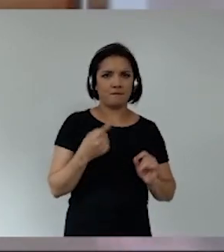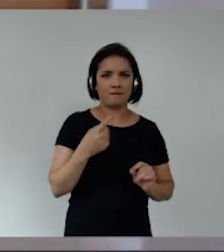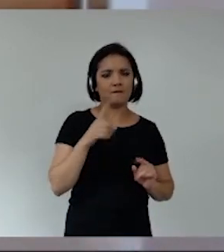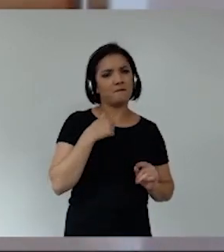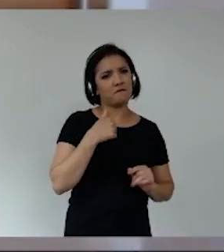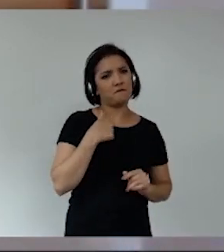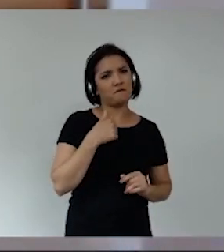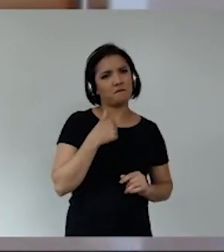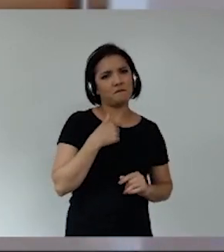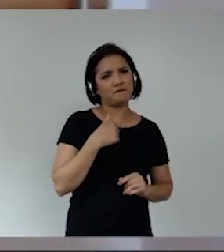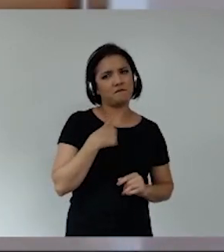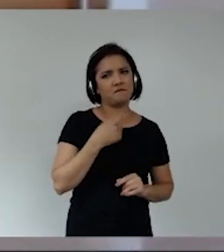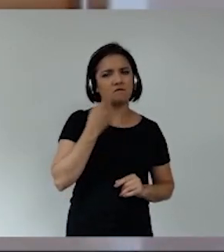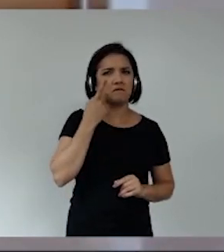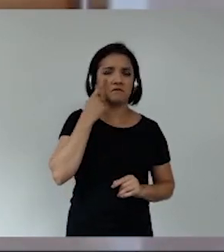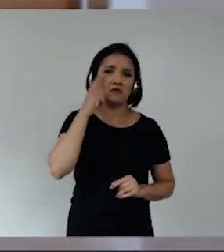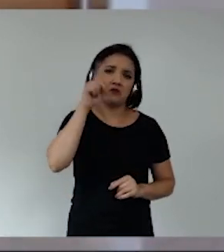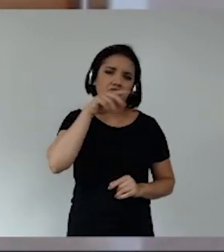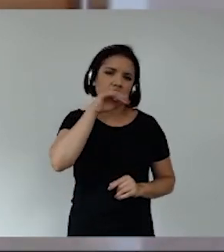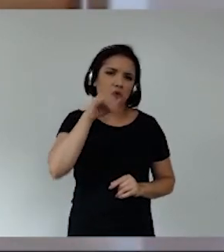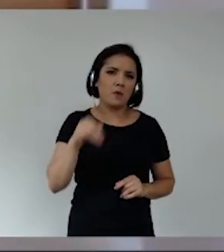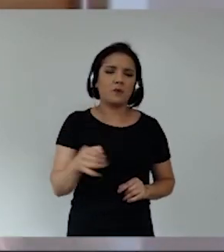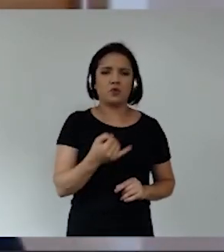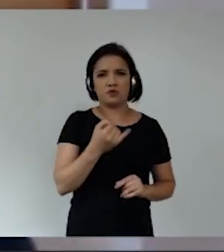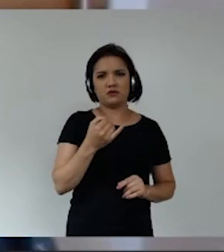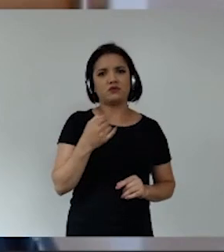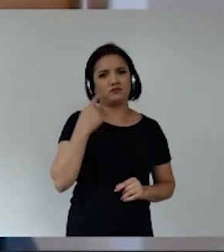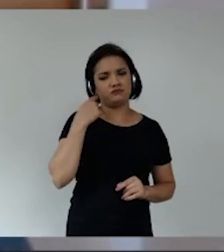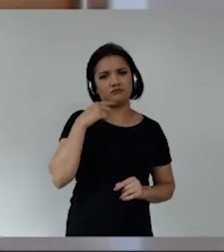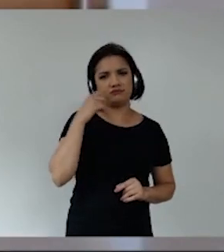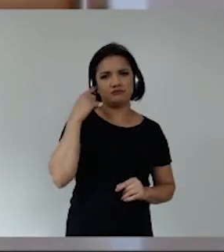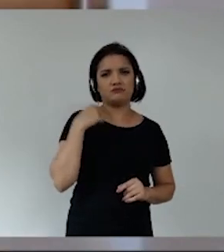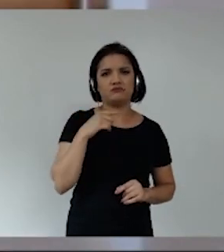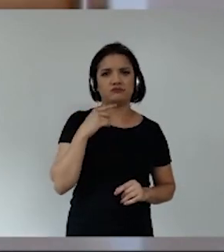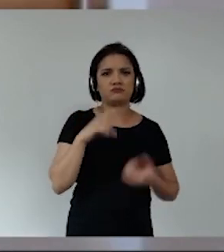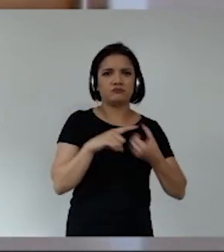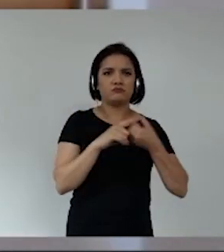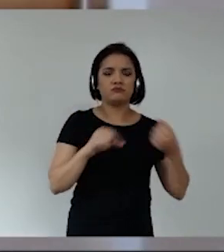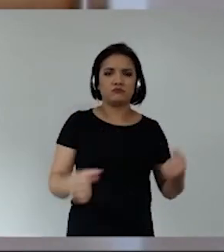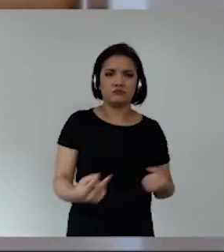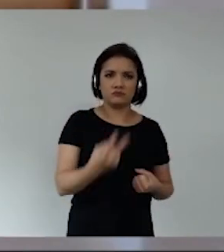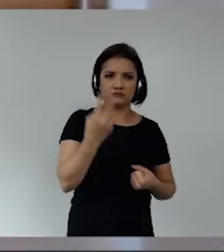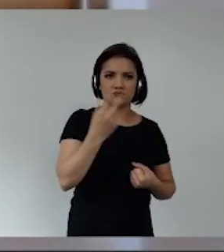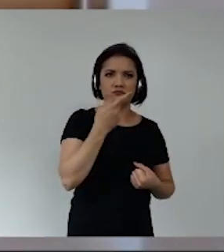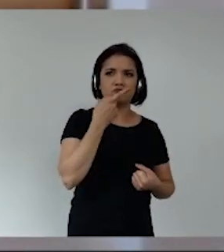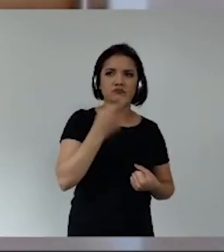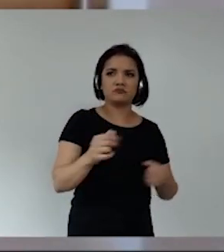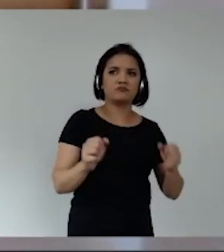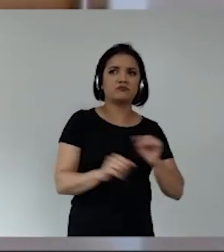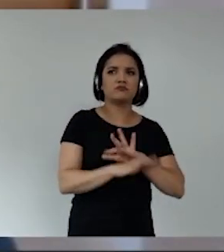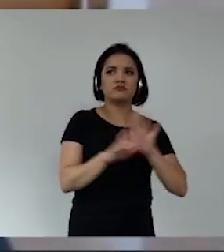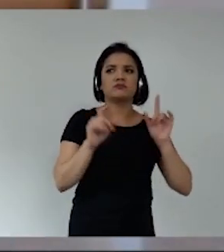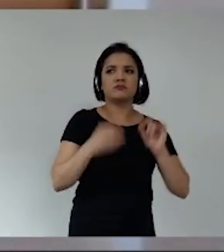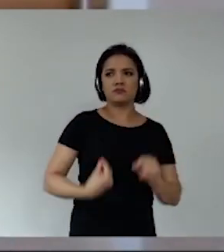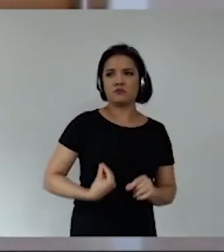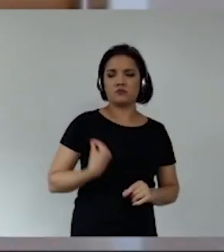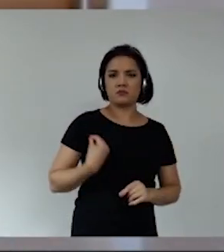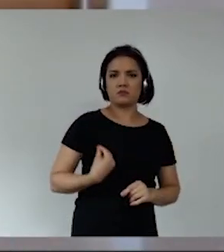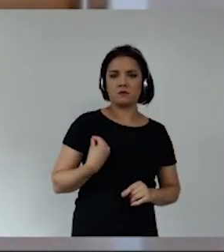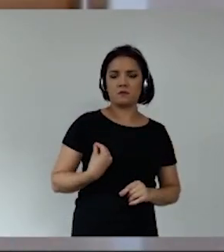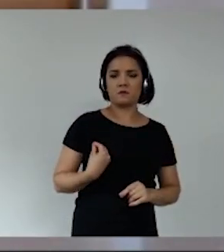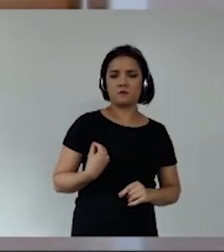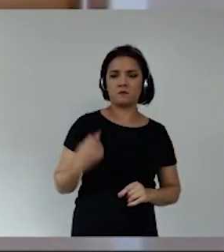eu particularmente considero isso uma oportunidade para a advocacia. O artigo 2, o artigo 2º fala claramente: a presença